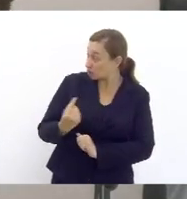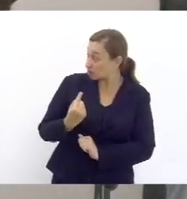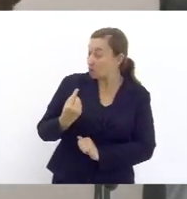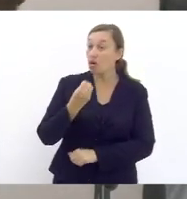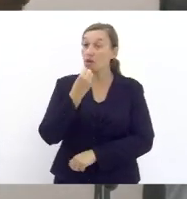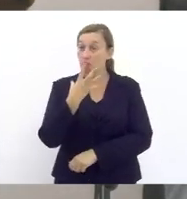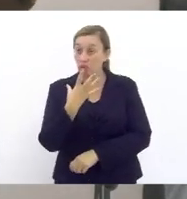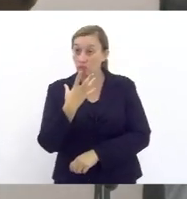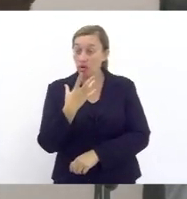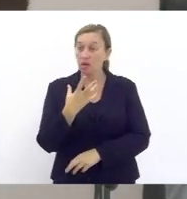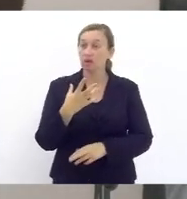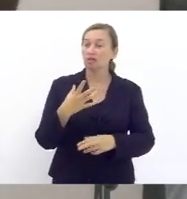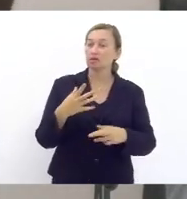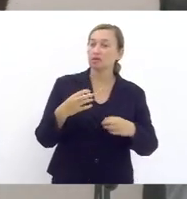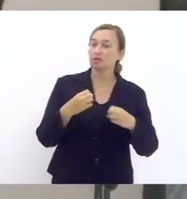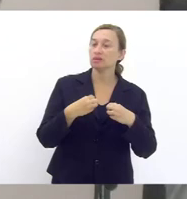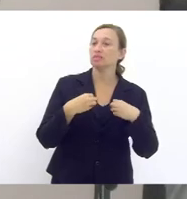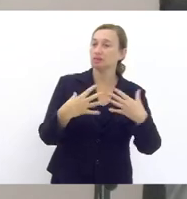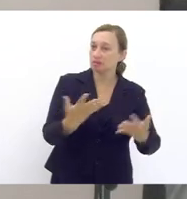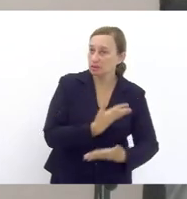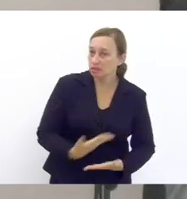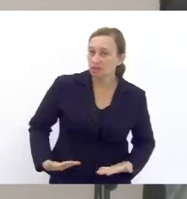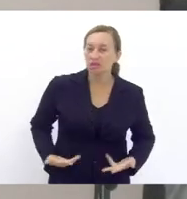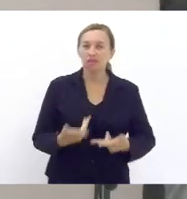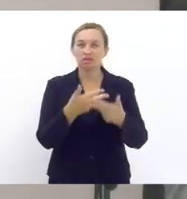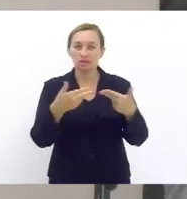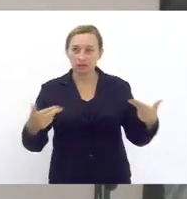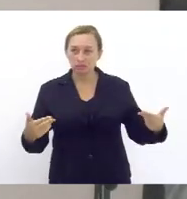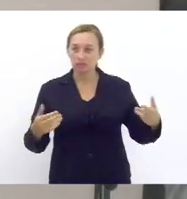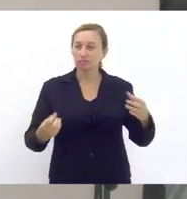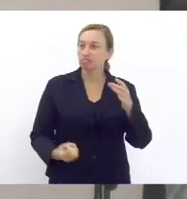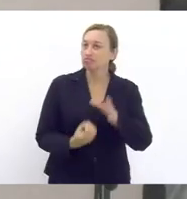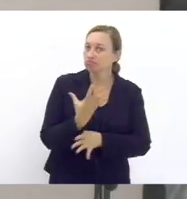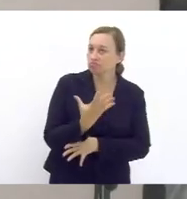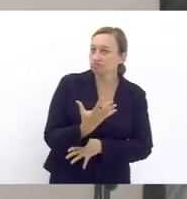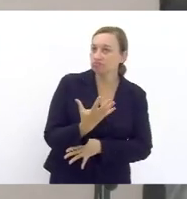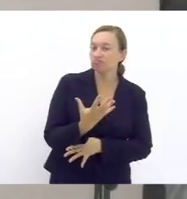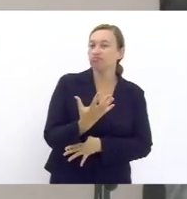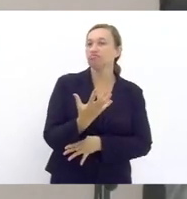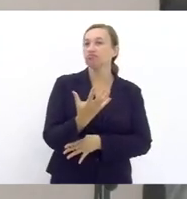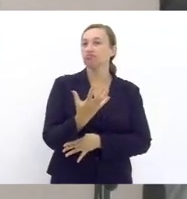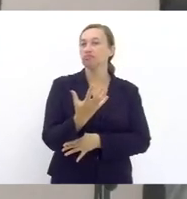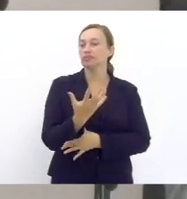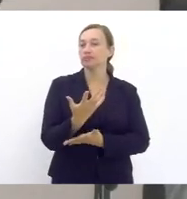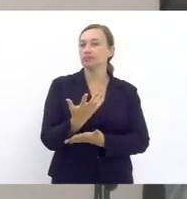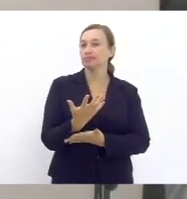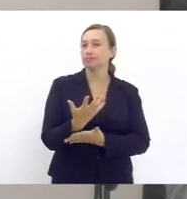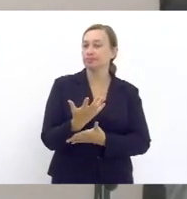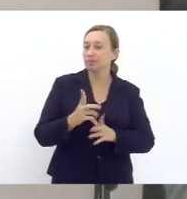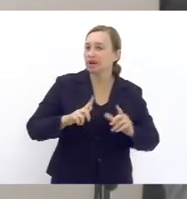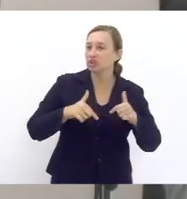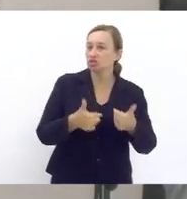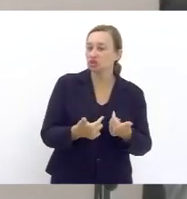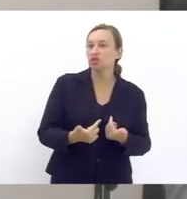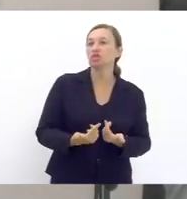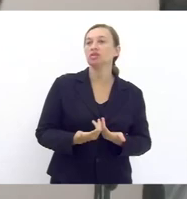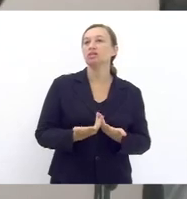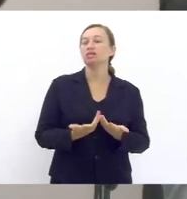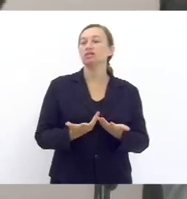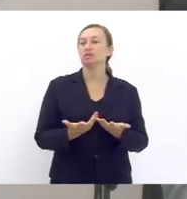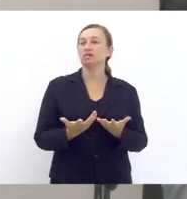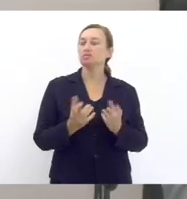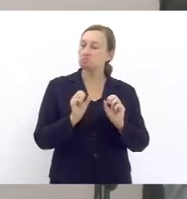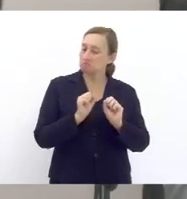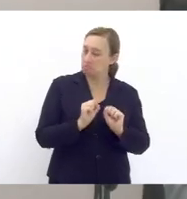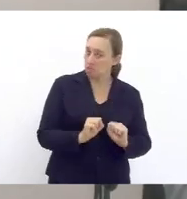boa audiência foi um excelente momento tem muita coisa para construir tem muita demanda para ser reprimida para